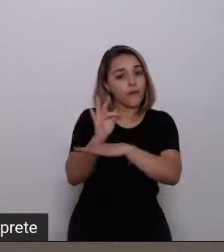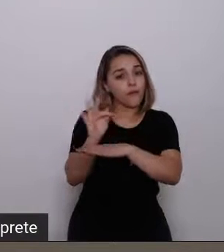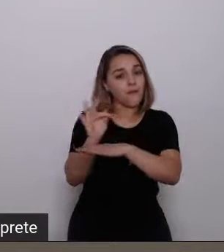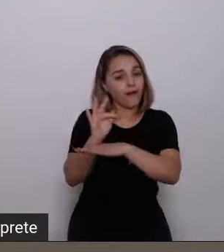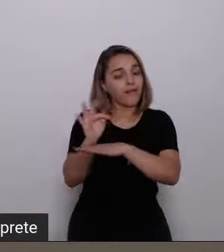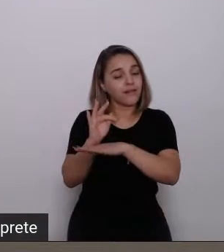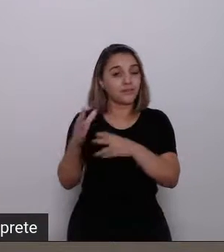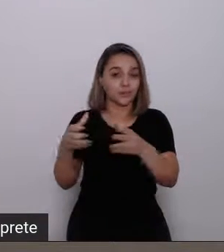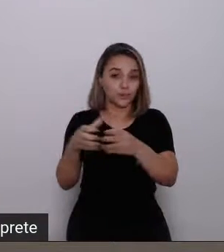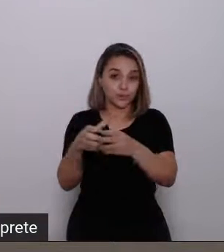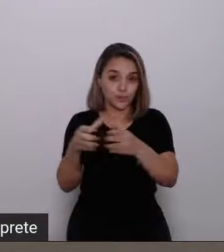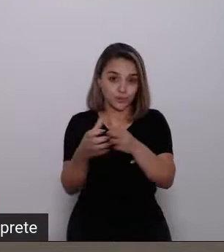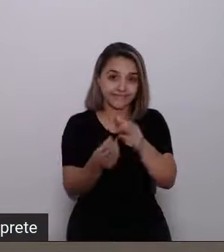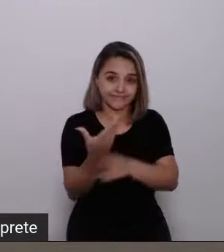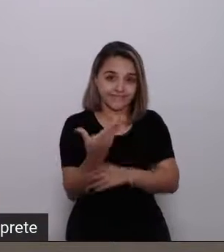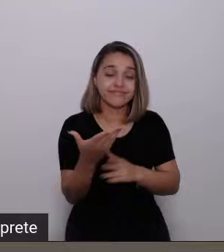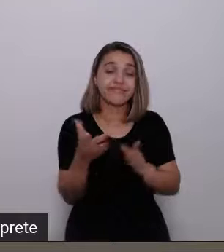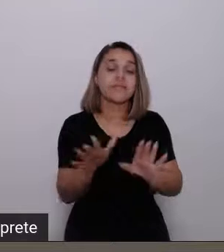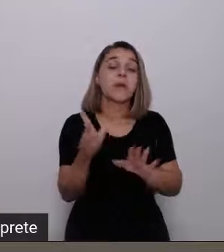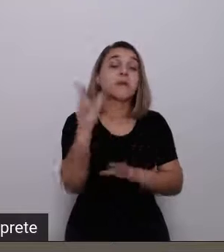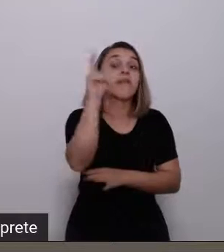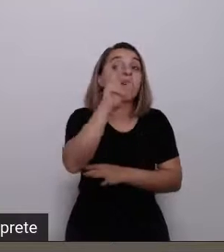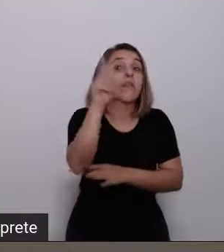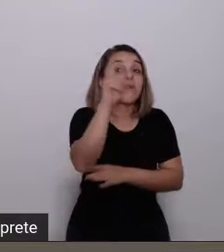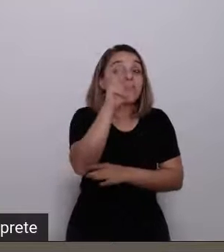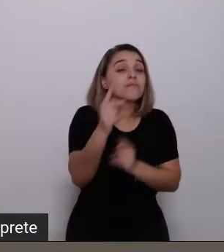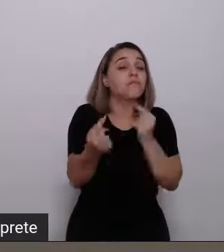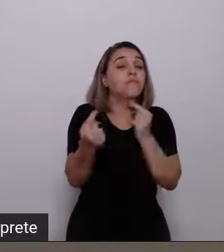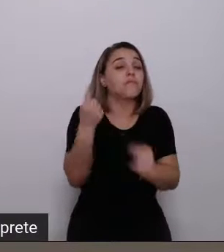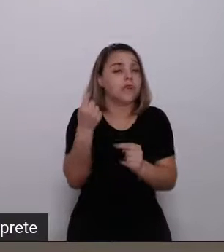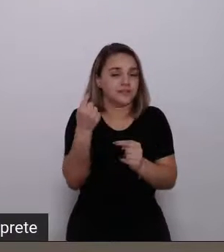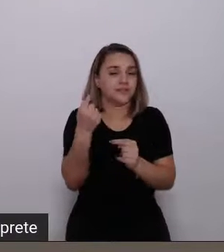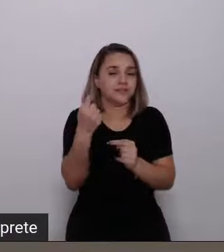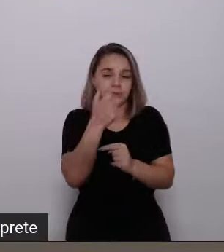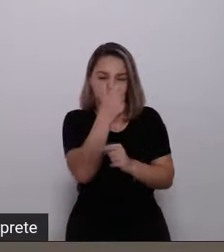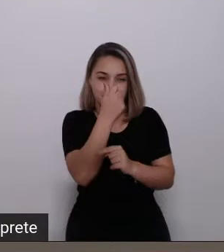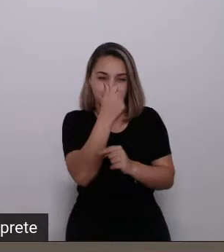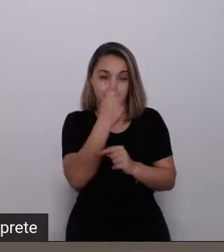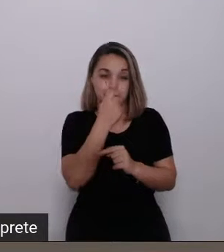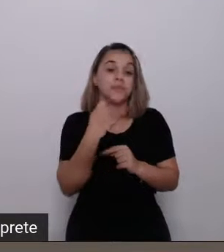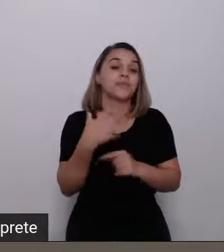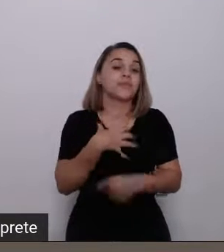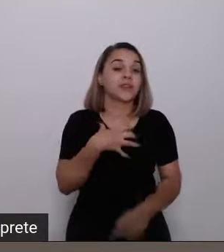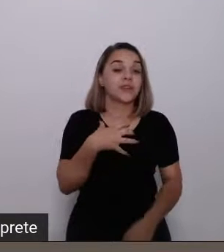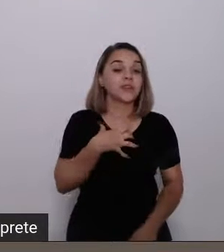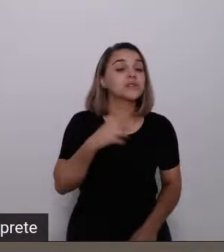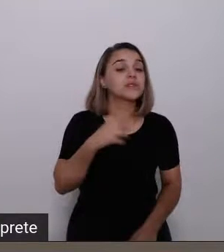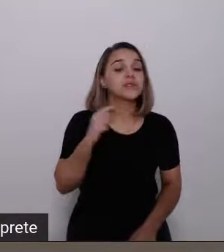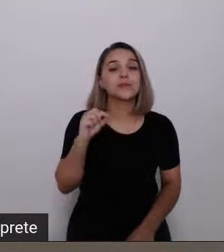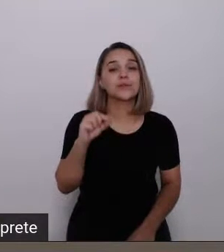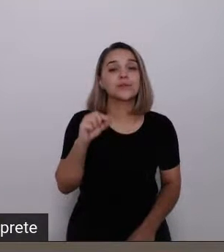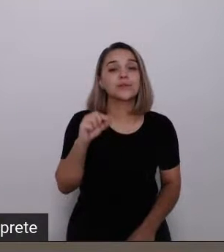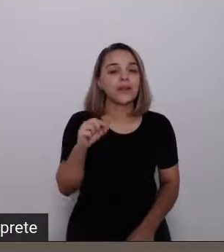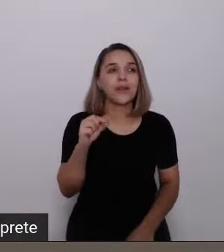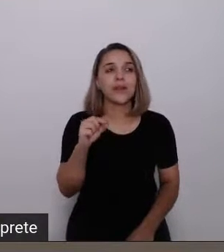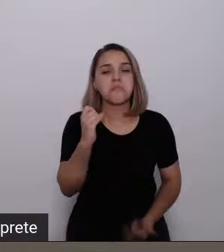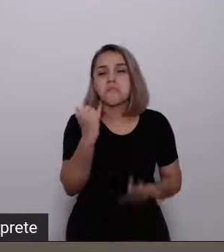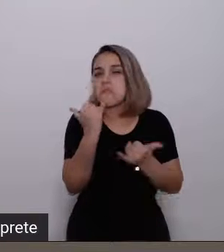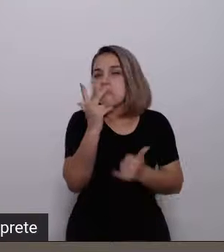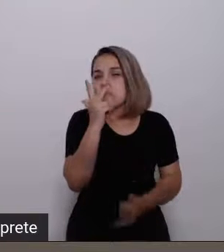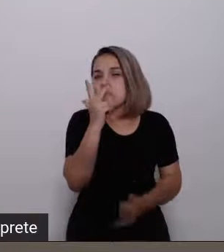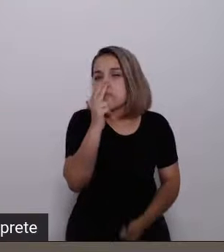queria voltar à história do pictorialismo, porque... eu sinto que talvez seja um nó assim, ainda